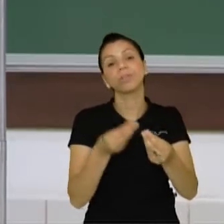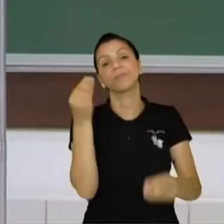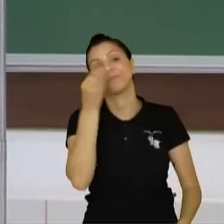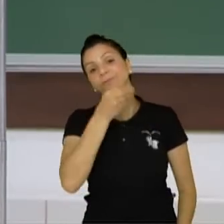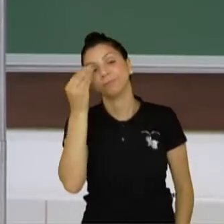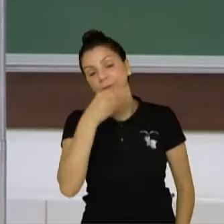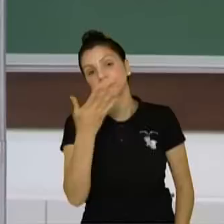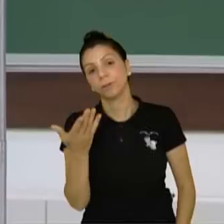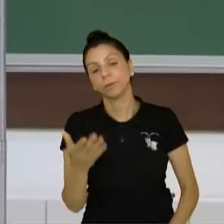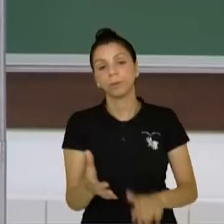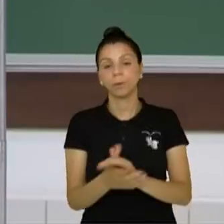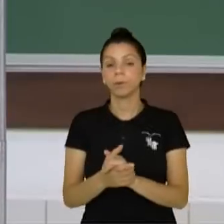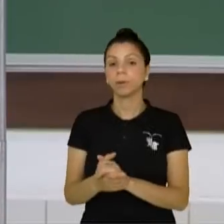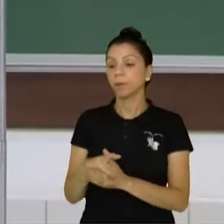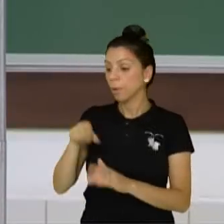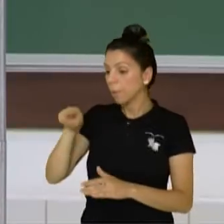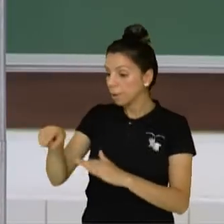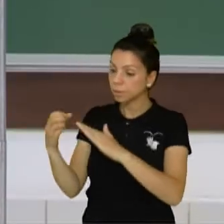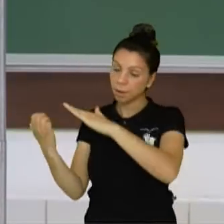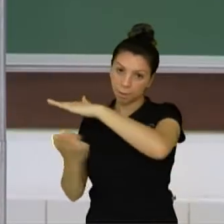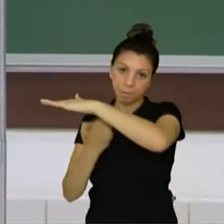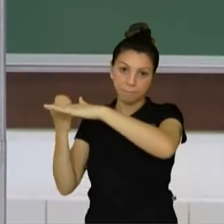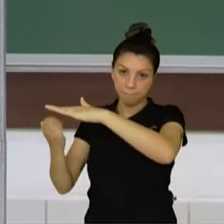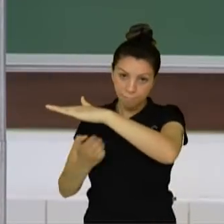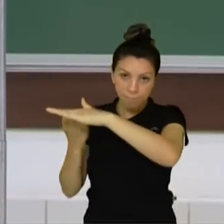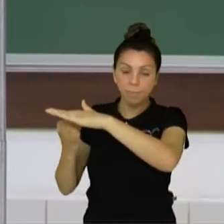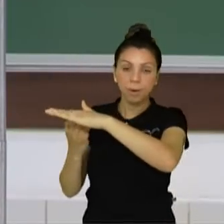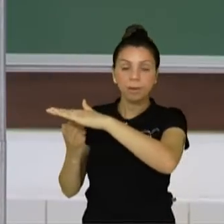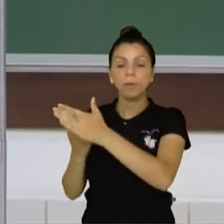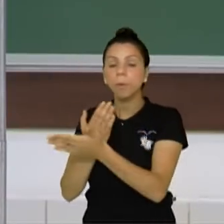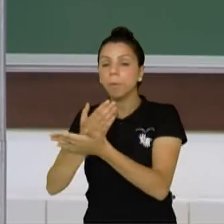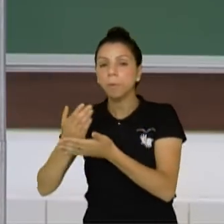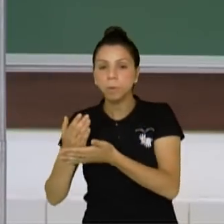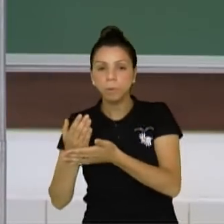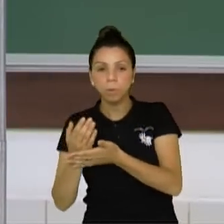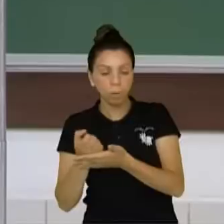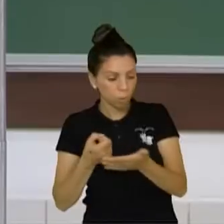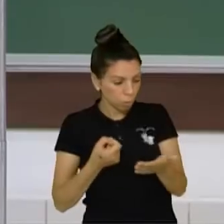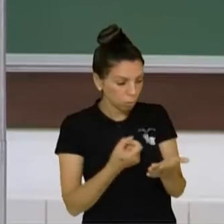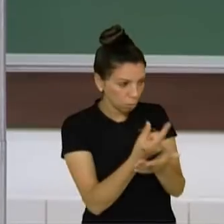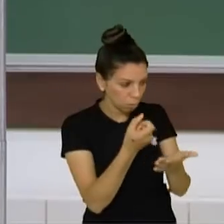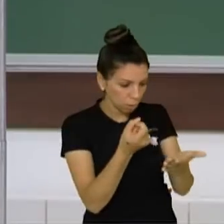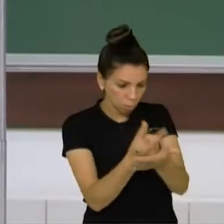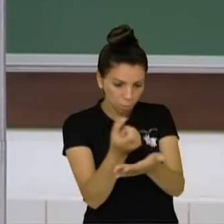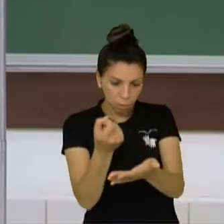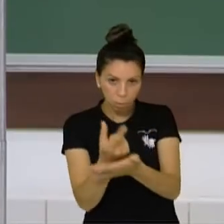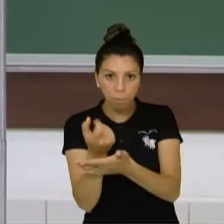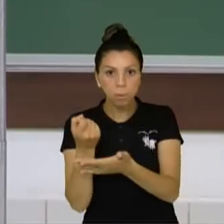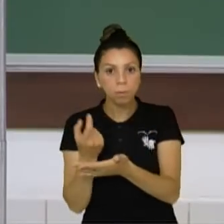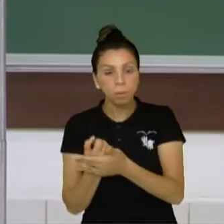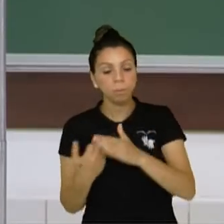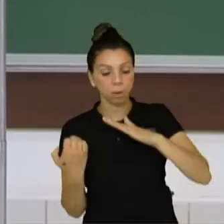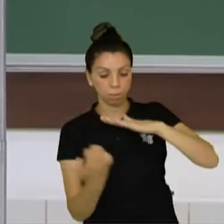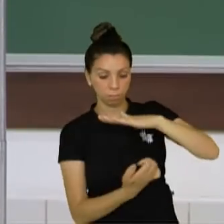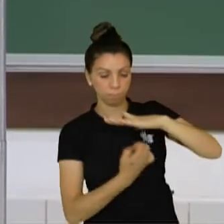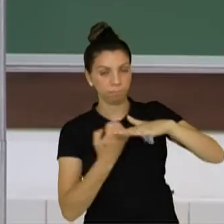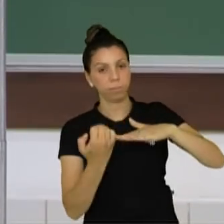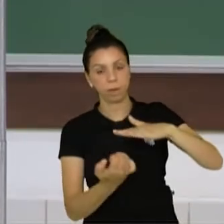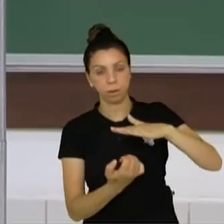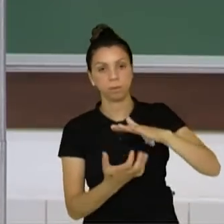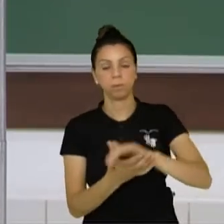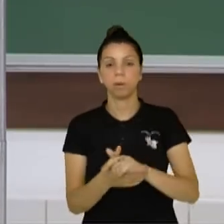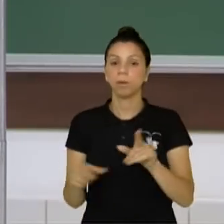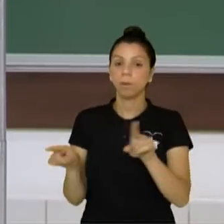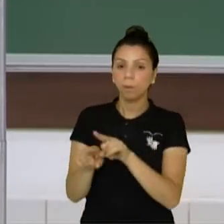empresa foi então comprando seus concorrentes e assim monopolizando cada vez mais. Esse monopólio cresceu